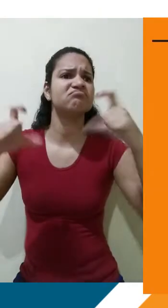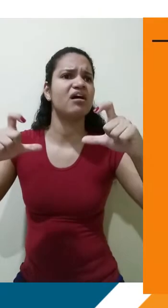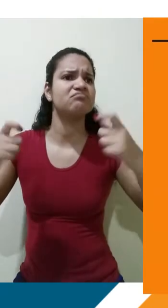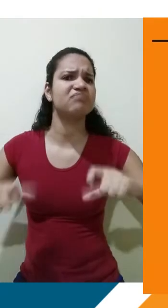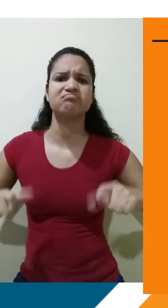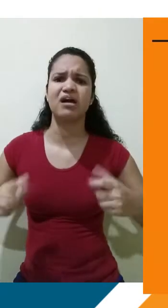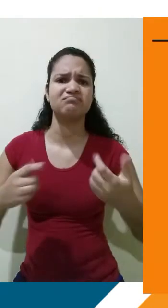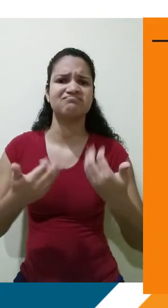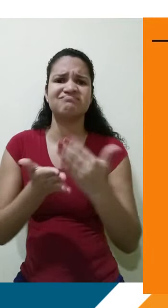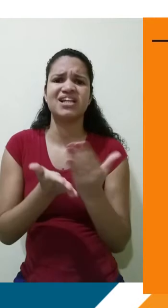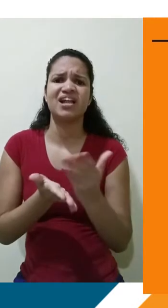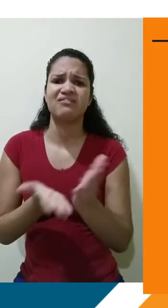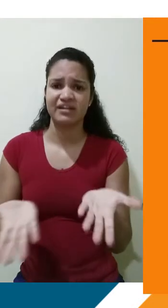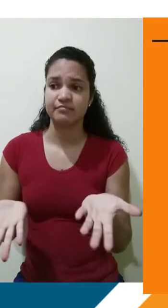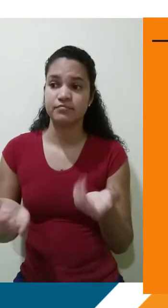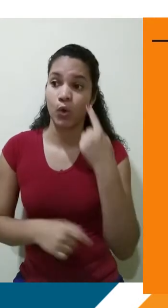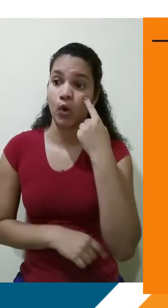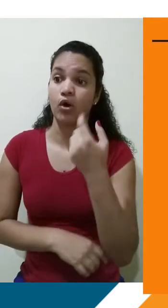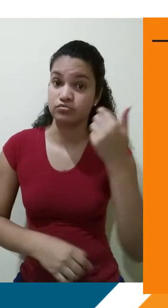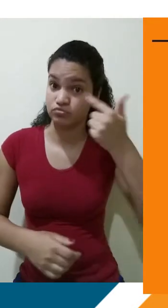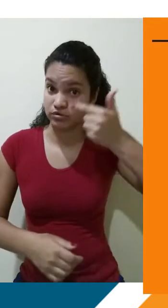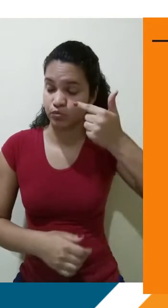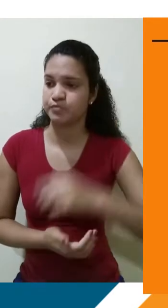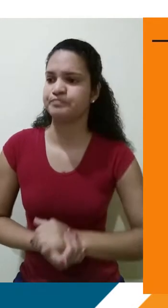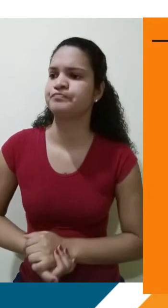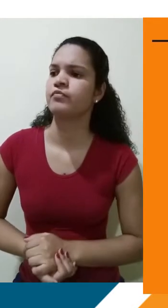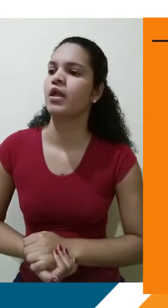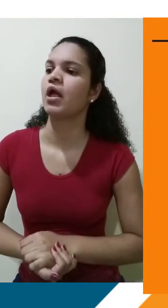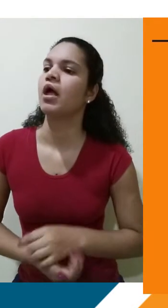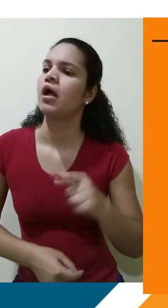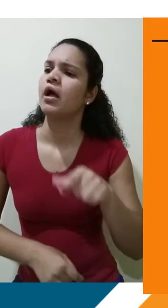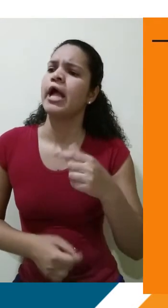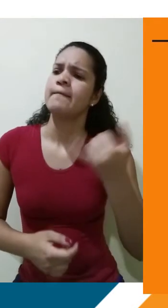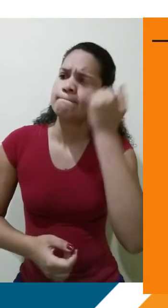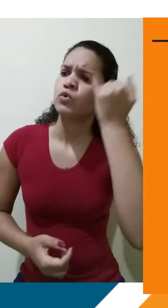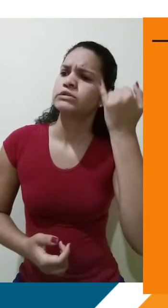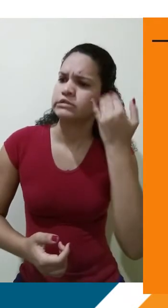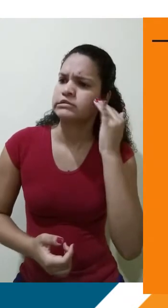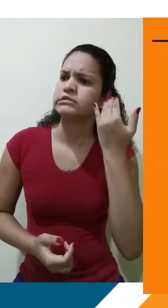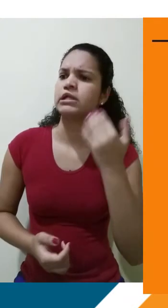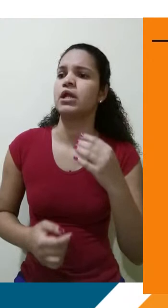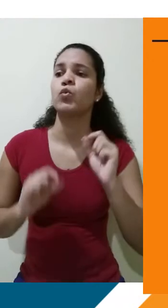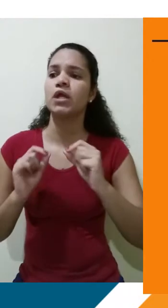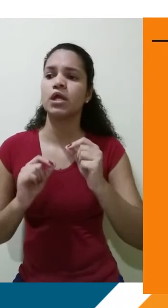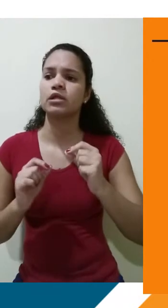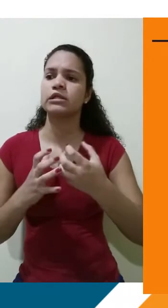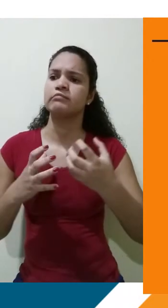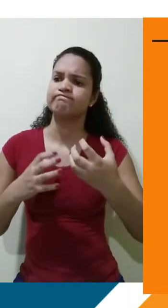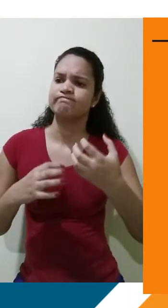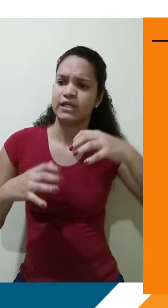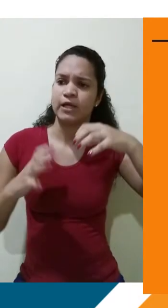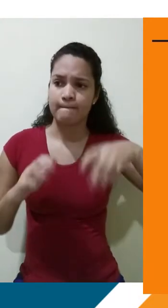No desenvolvimento, o autor vai dizer o seguinte: é importante ter em conta que o desmonte de políticas públicas que visavam a garantia da segurança alimentar